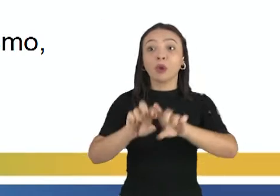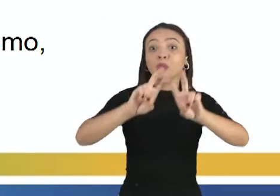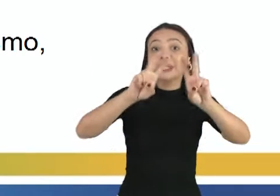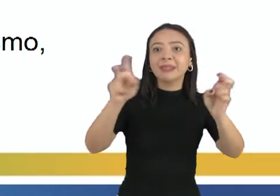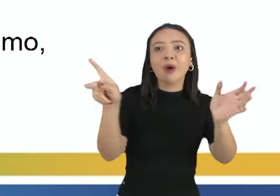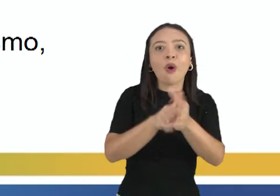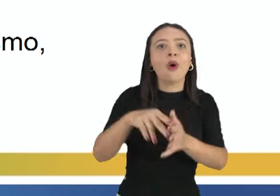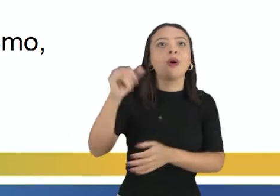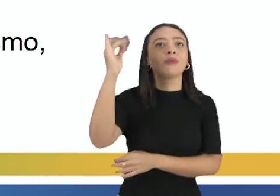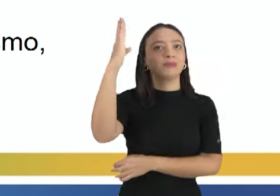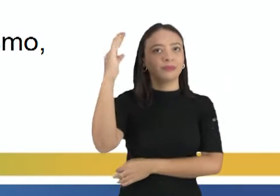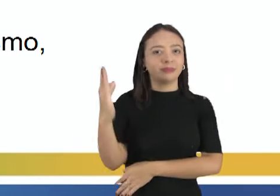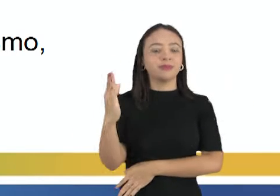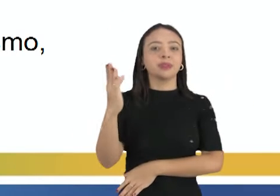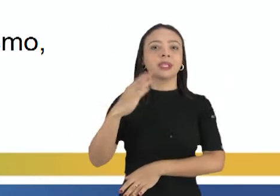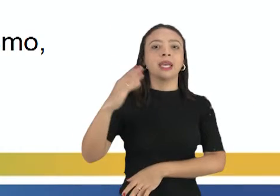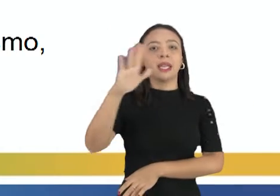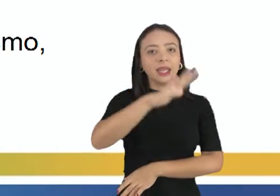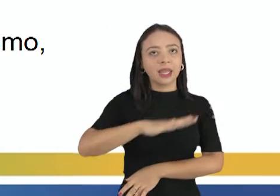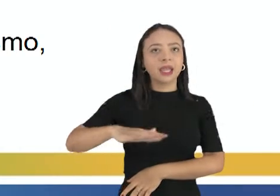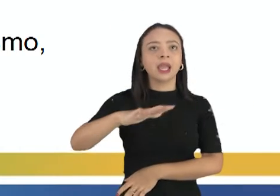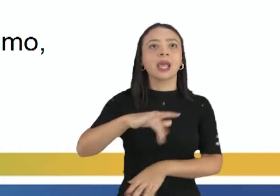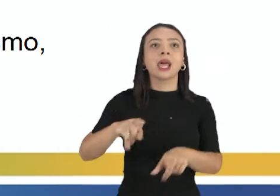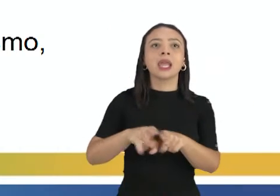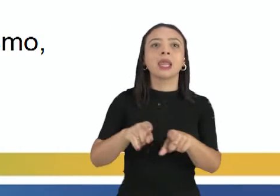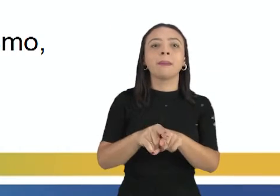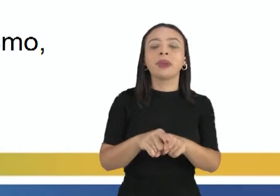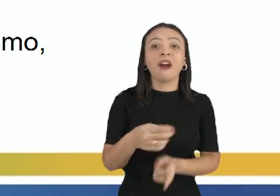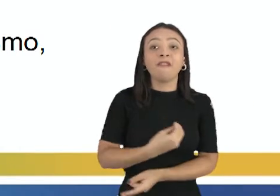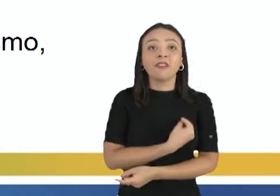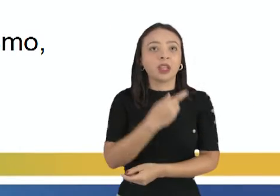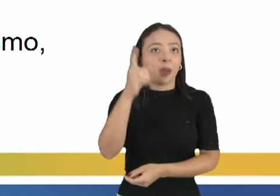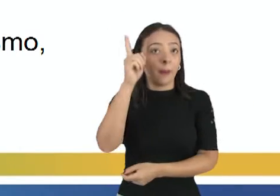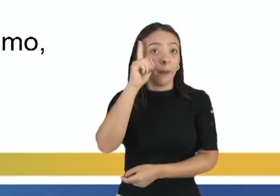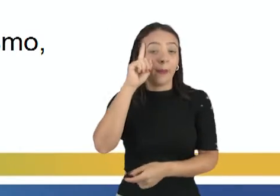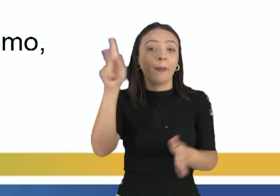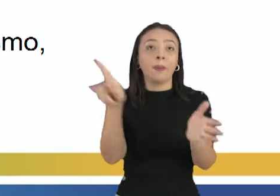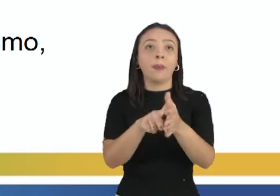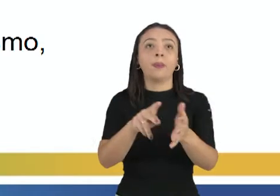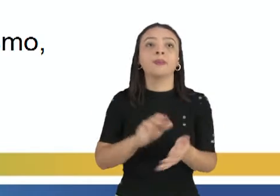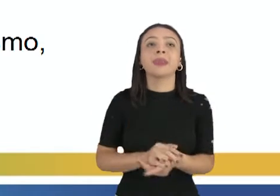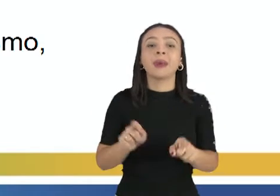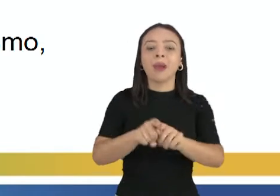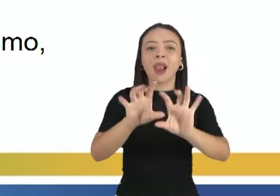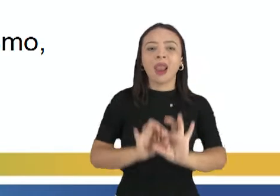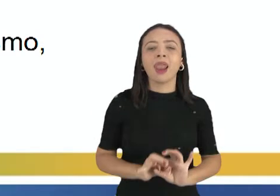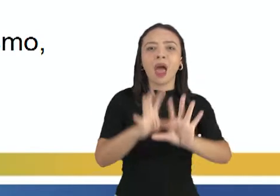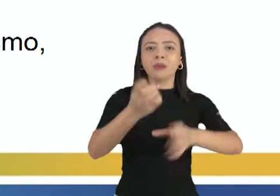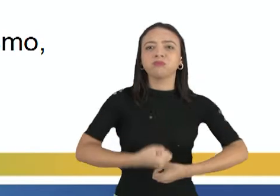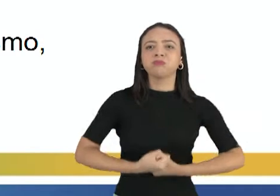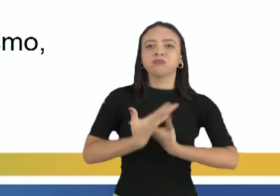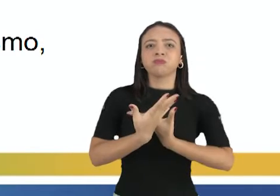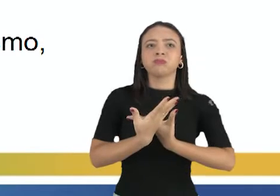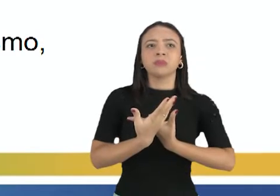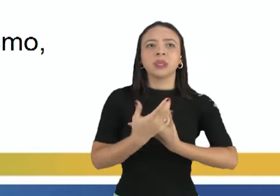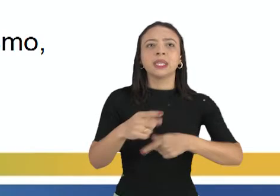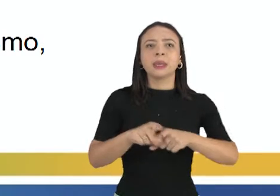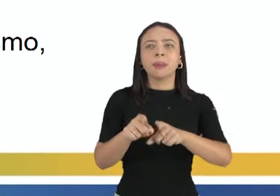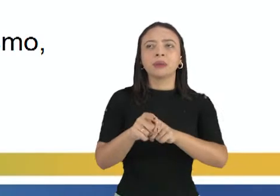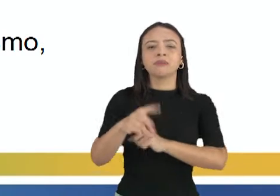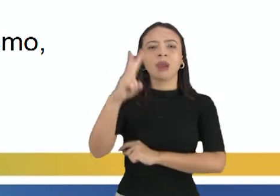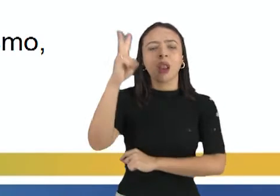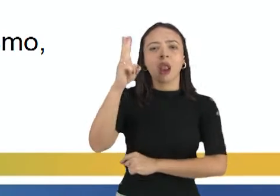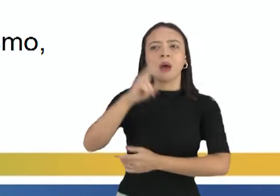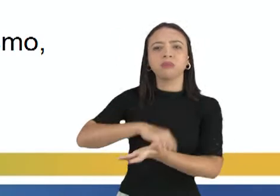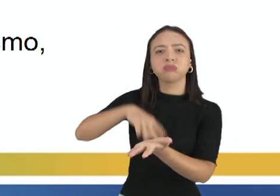e abordagem da realidade cotidiana brasileira, liberdade de expressão, inspiração em vanguardas